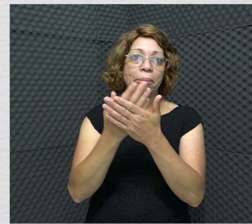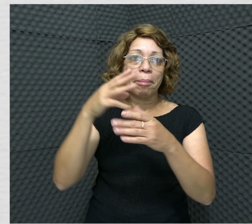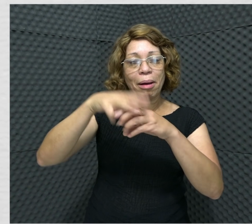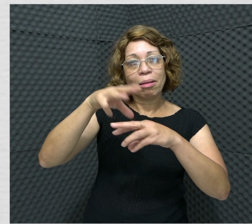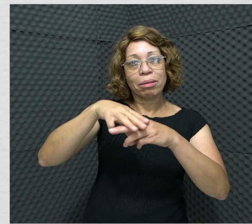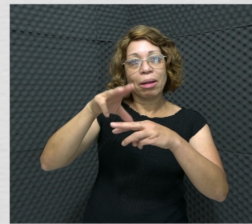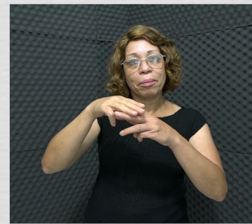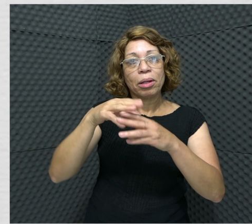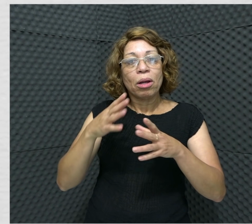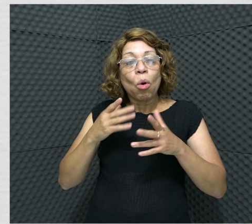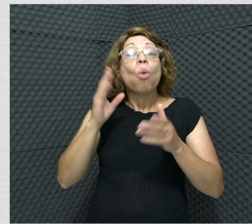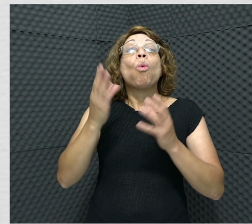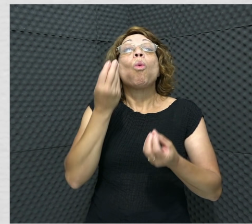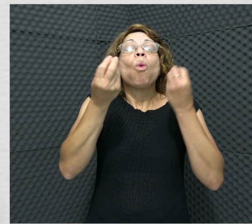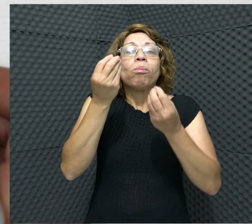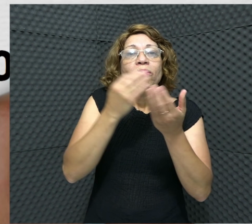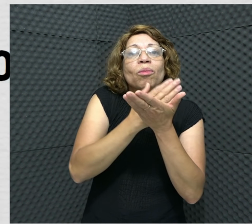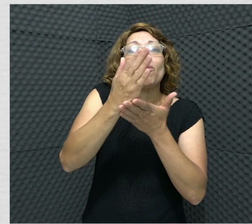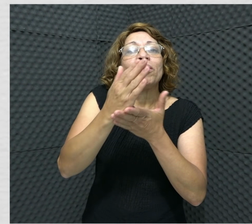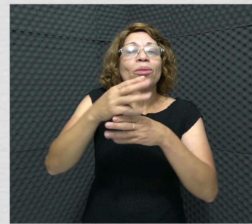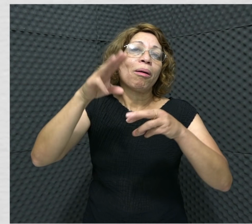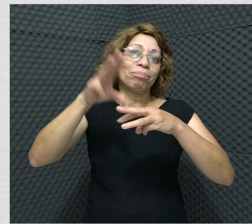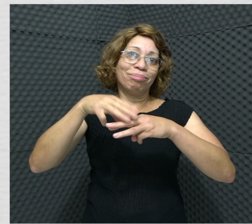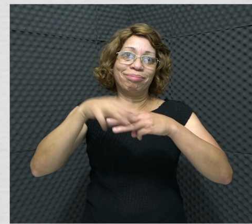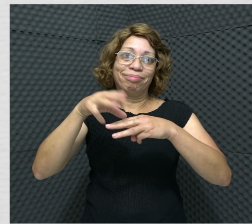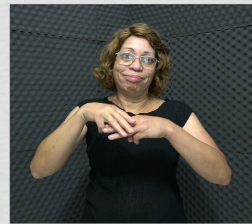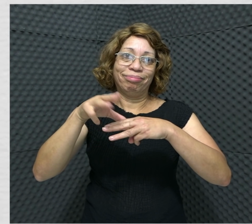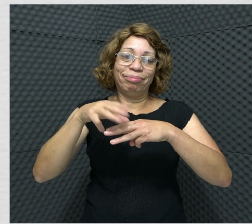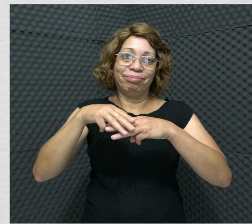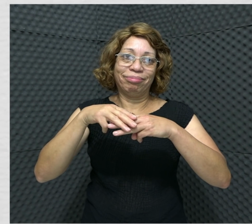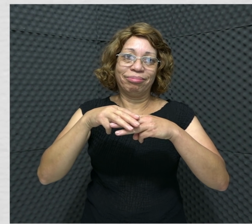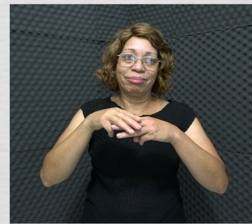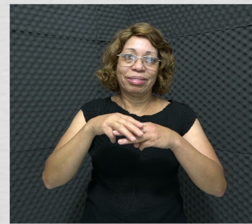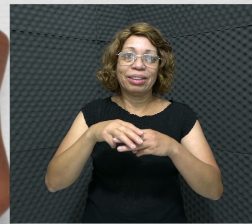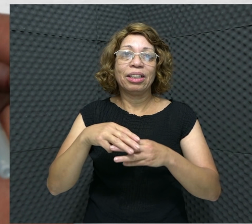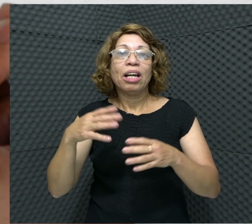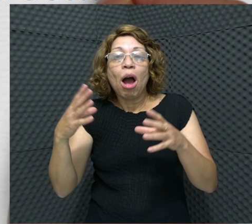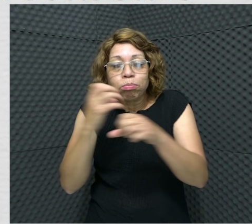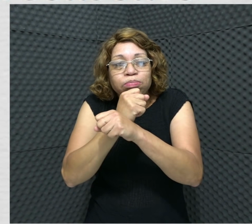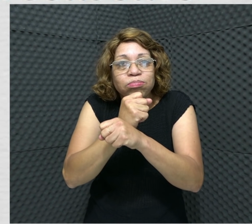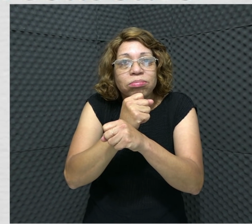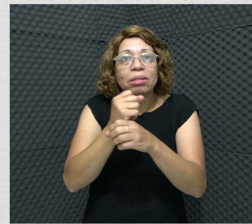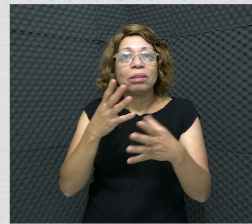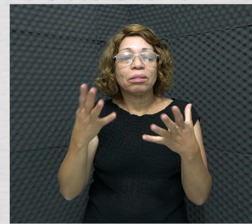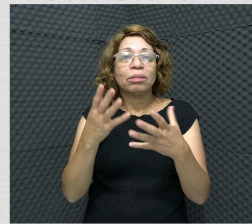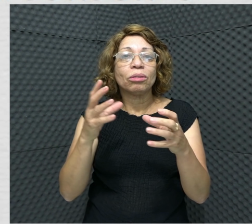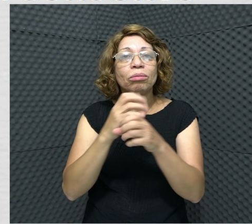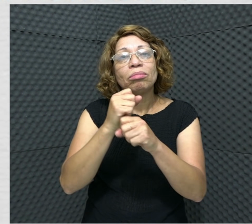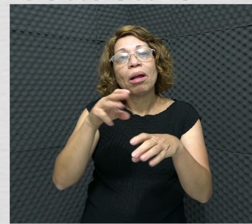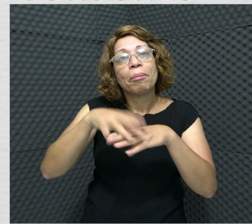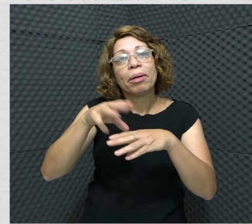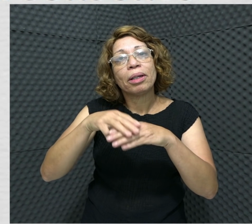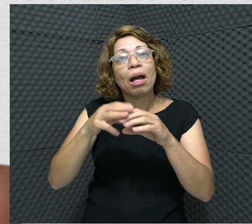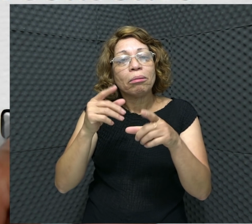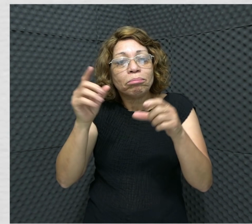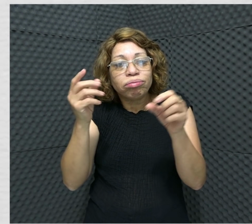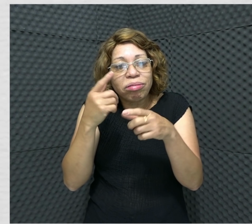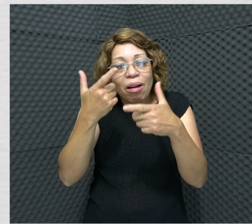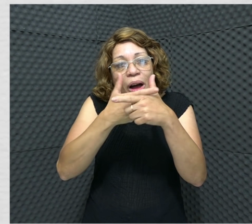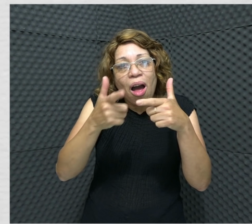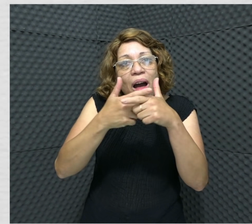o princípio de tudo é o número, na aula 3 conjunto, na aula 4